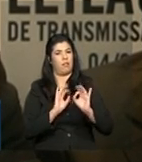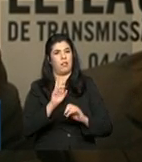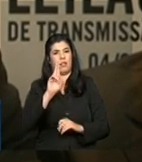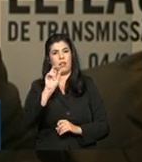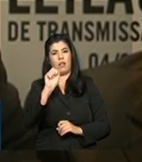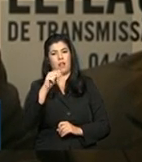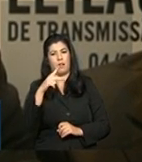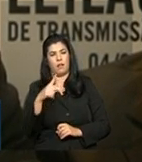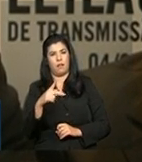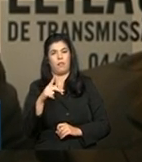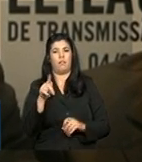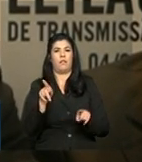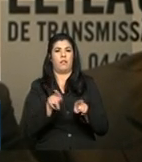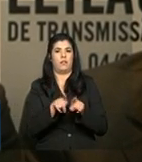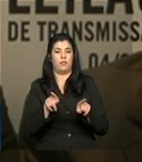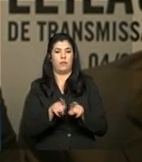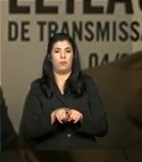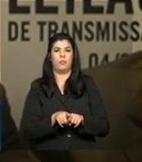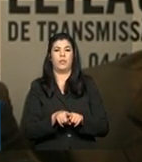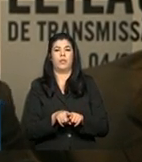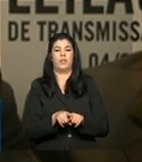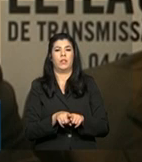respeito